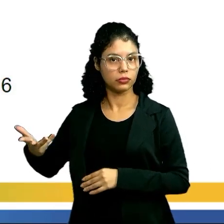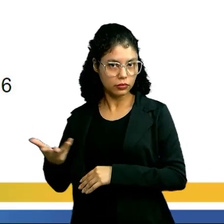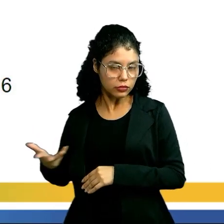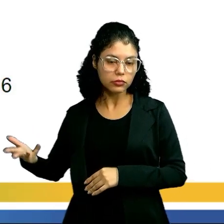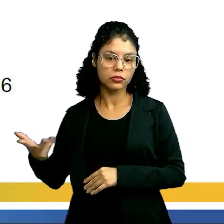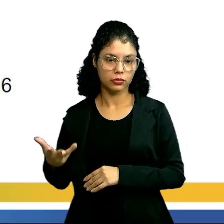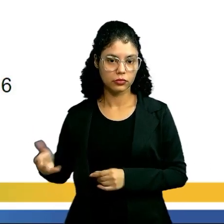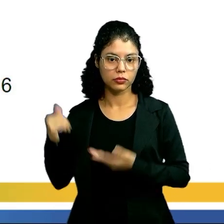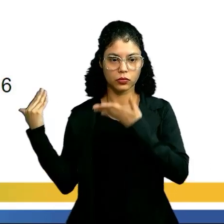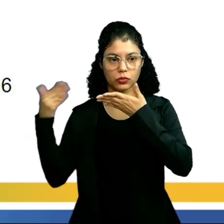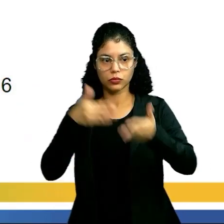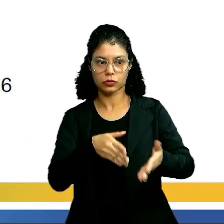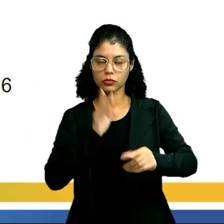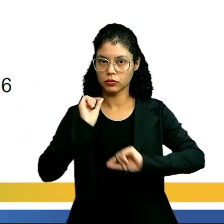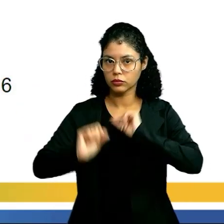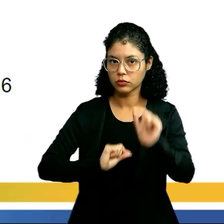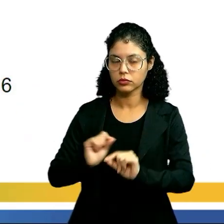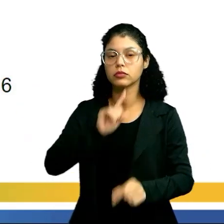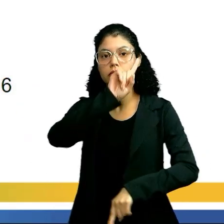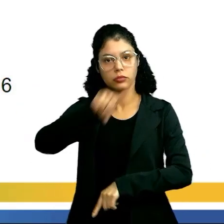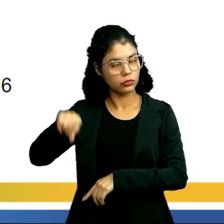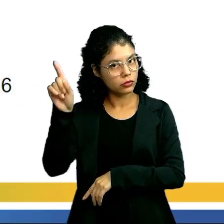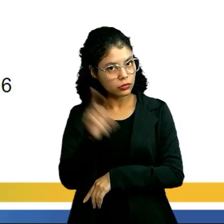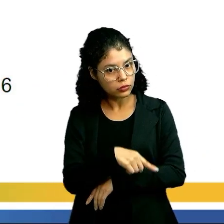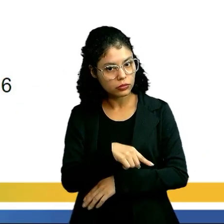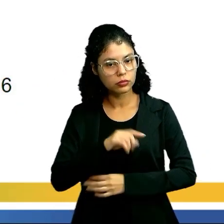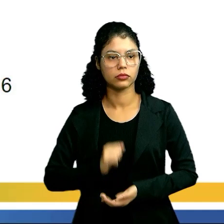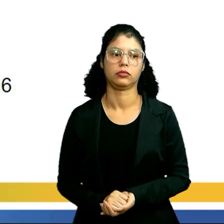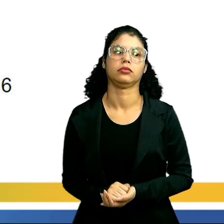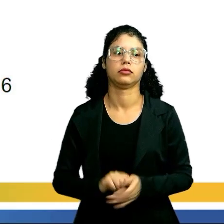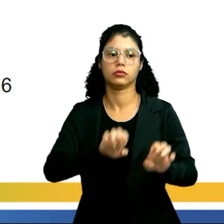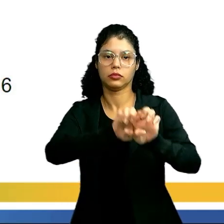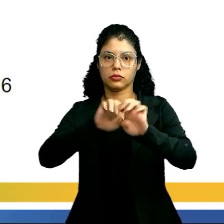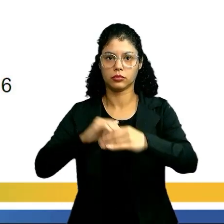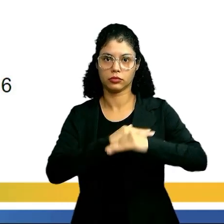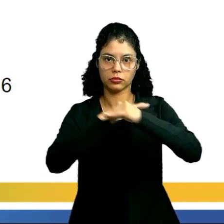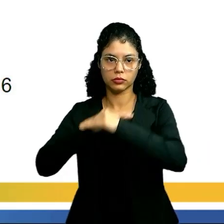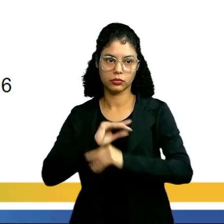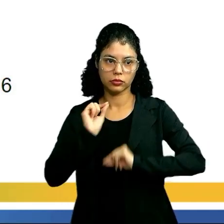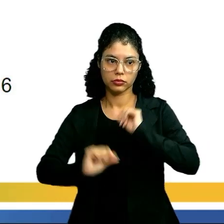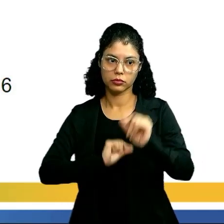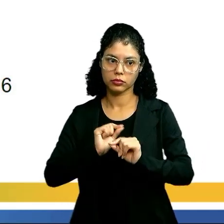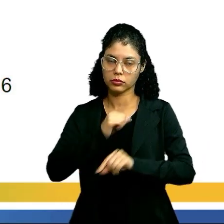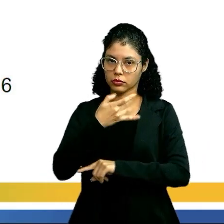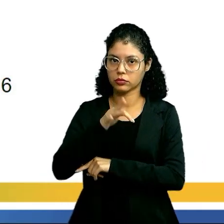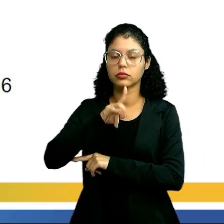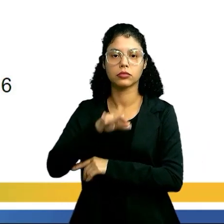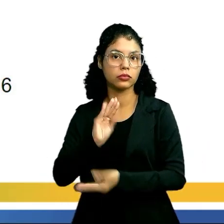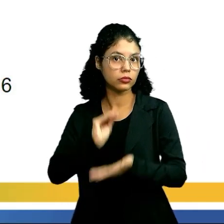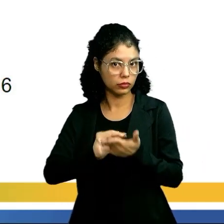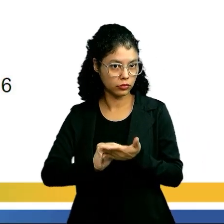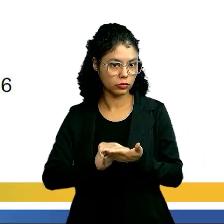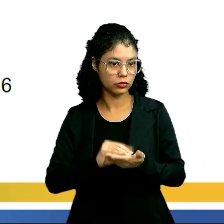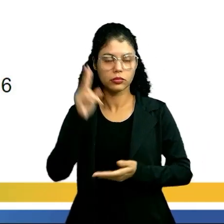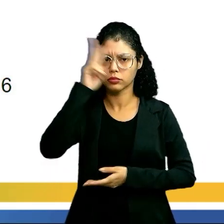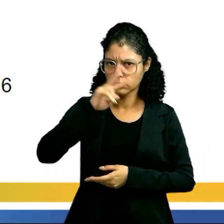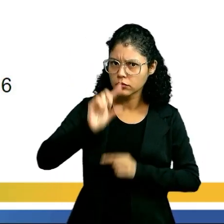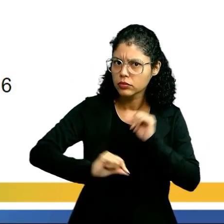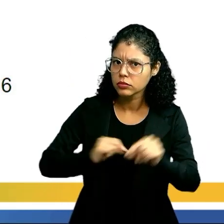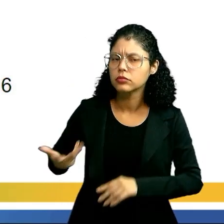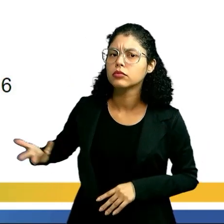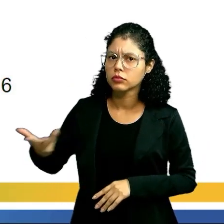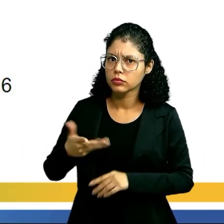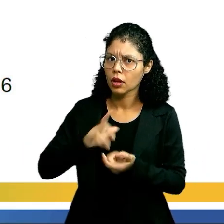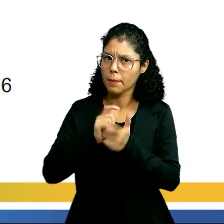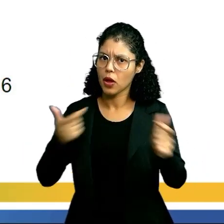tá? O objetivo é esse, você vai cancelar as bases e a igualdade é formada pelos expoentes que sobram. Lembrando que essa base